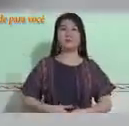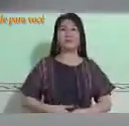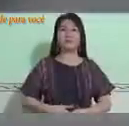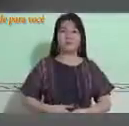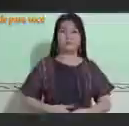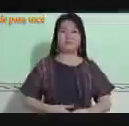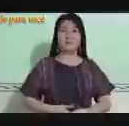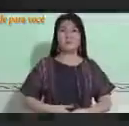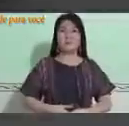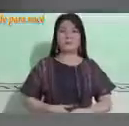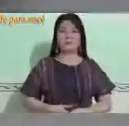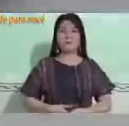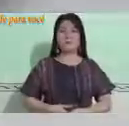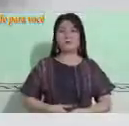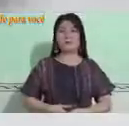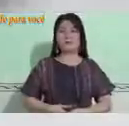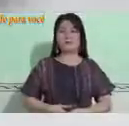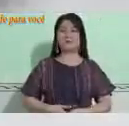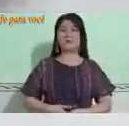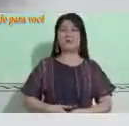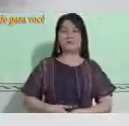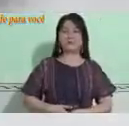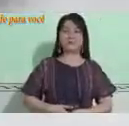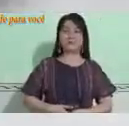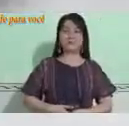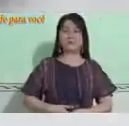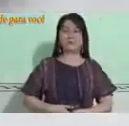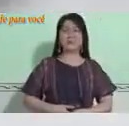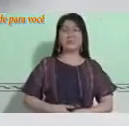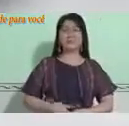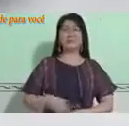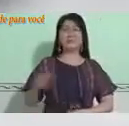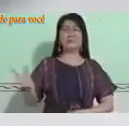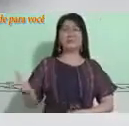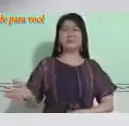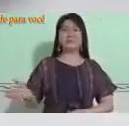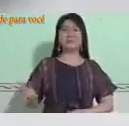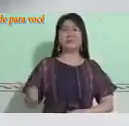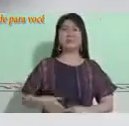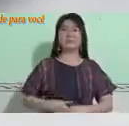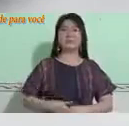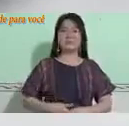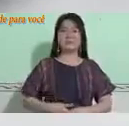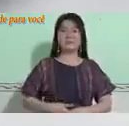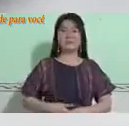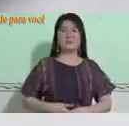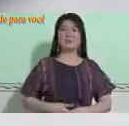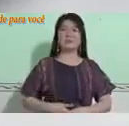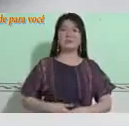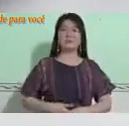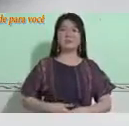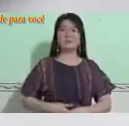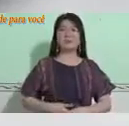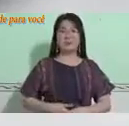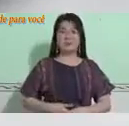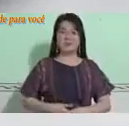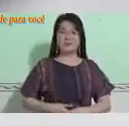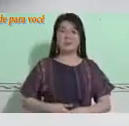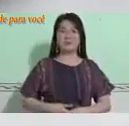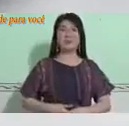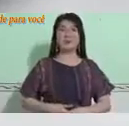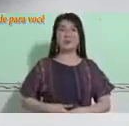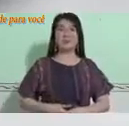Este tipo de gravidez é uma emergência médica que deve ser interrompida o mais rápido possível, pois pode causar